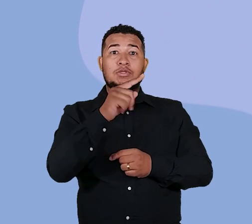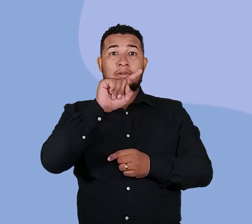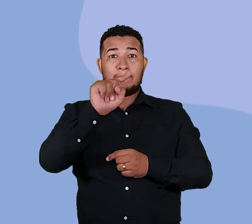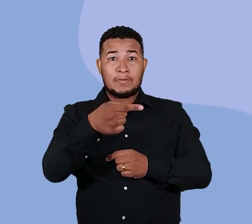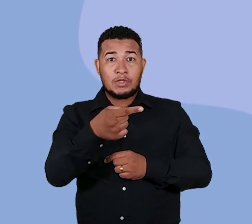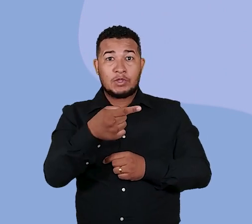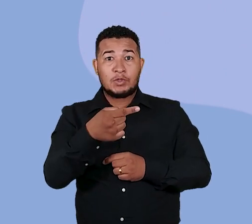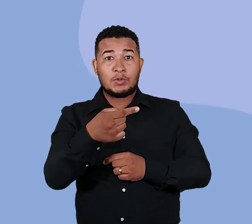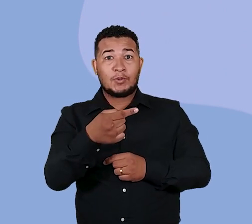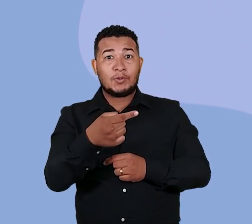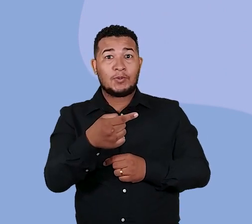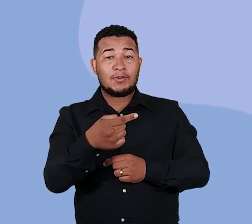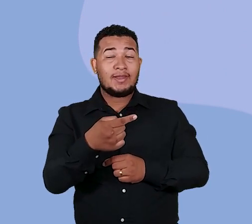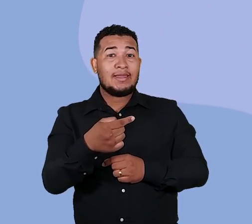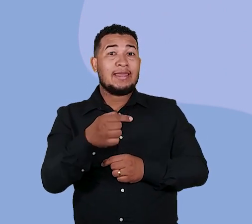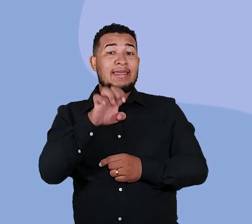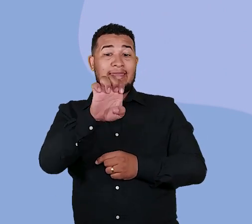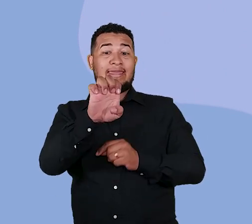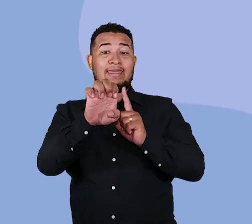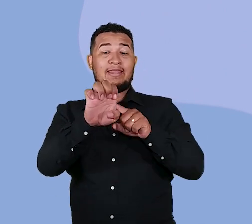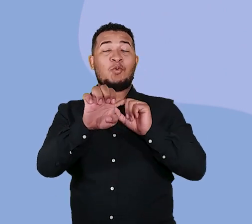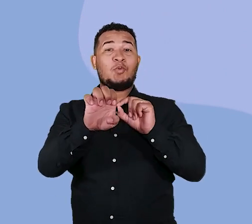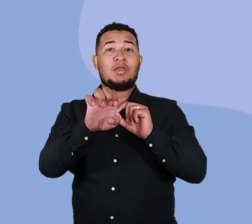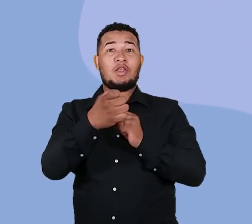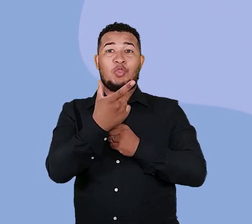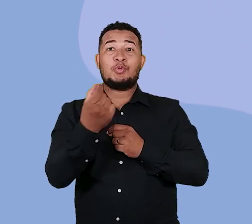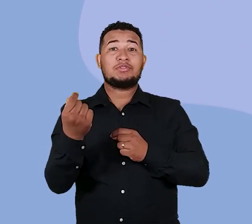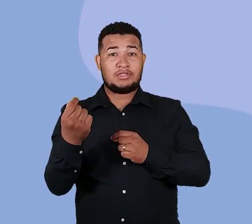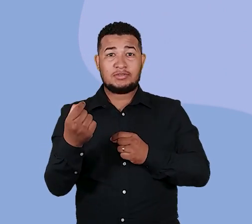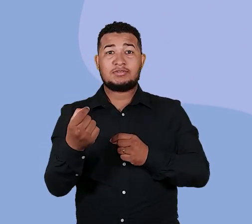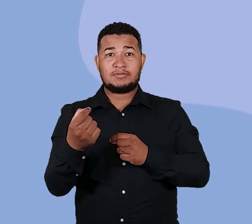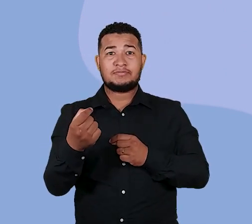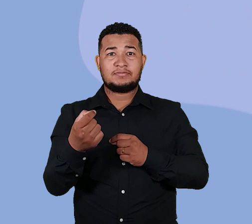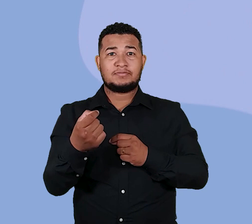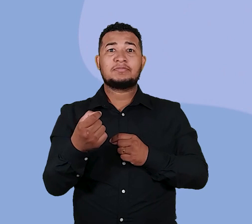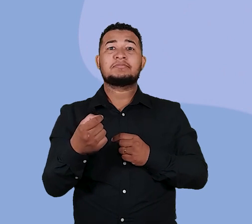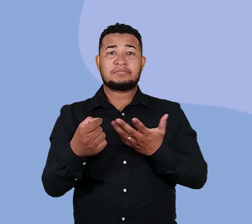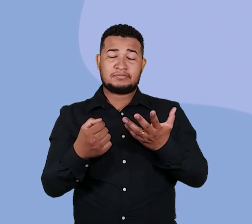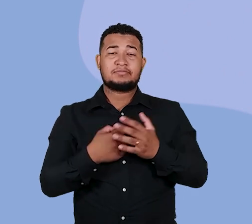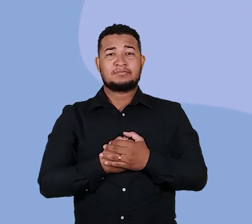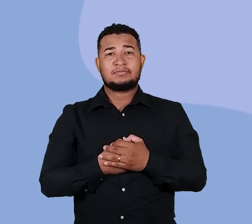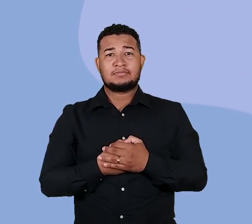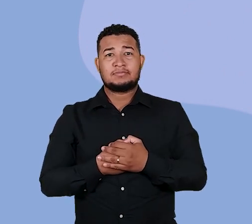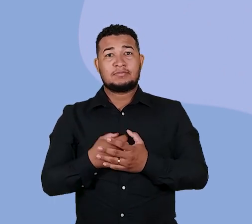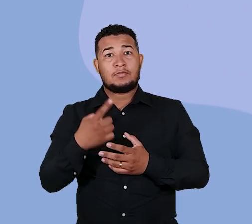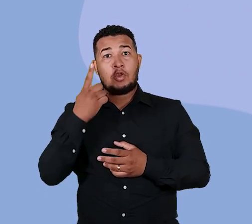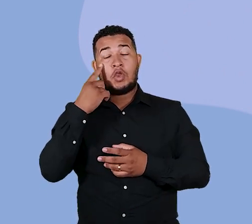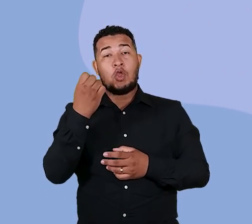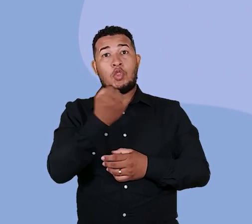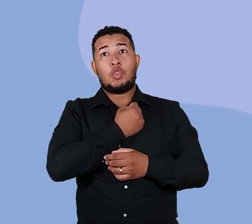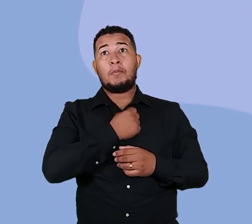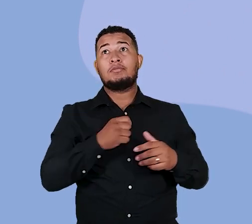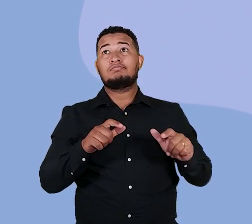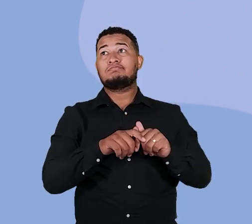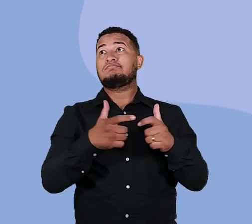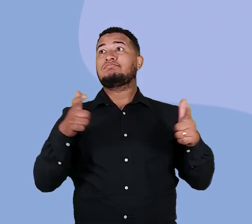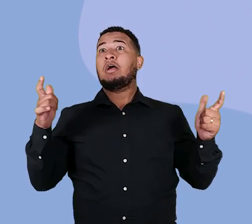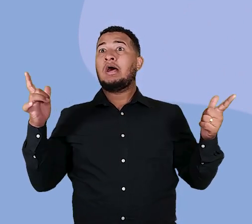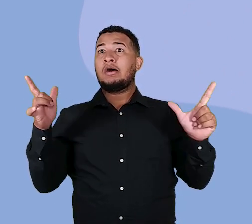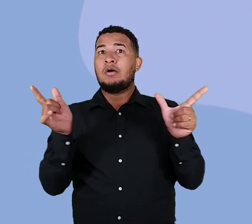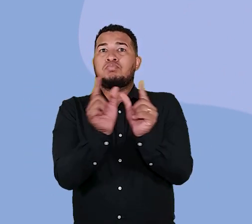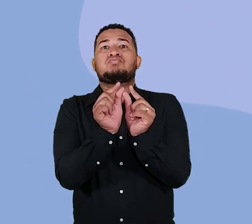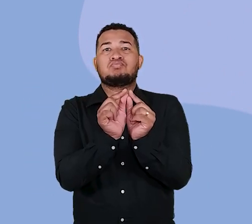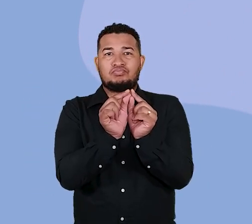42.000 e esse 2 aí se lê 200. Que coisa, hein? Números grandes abreviados